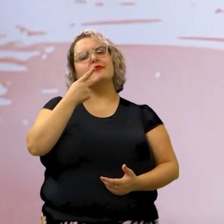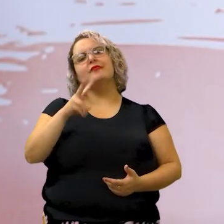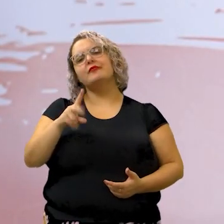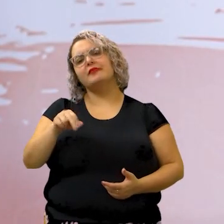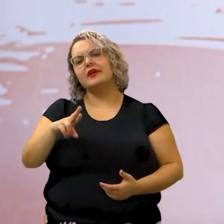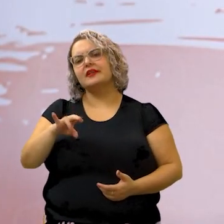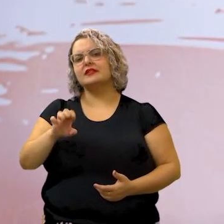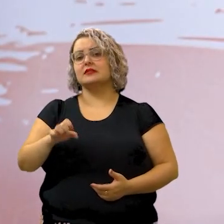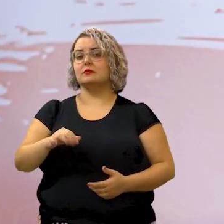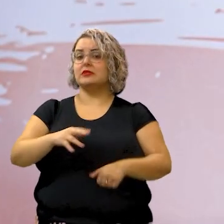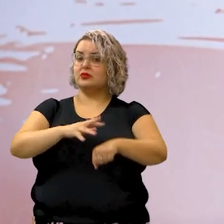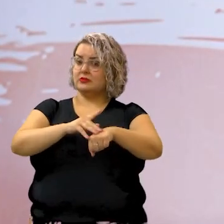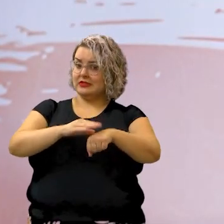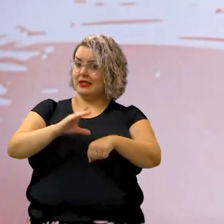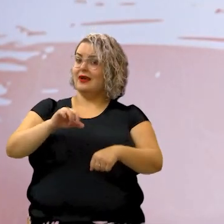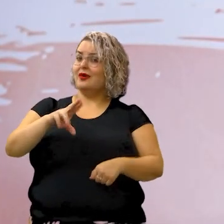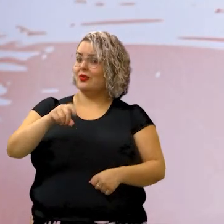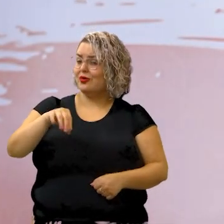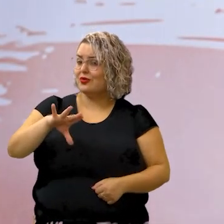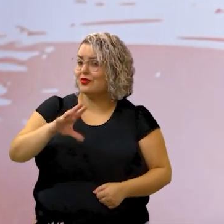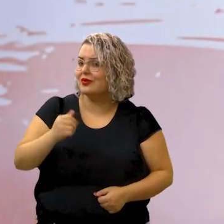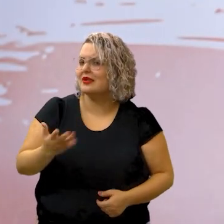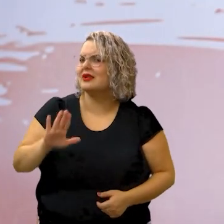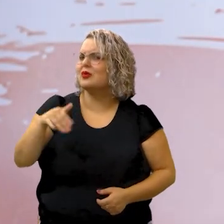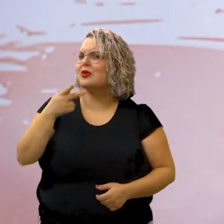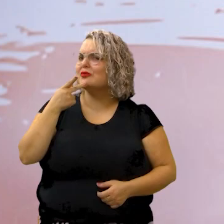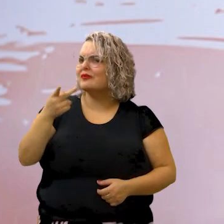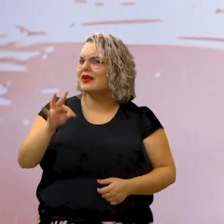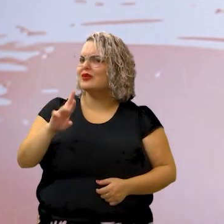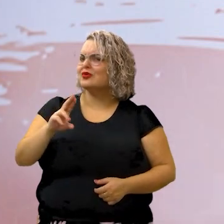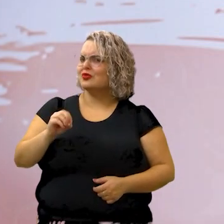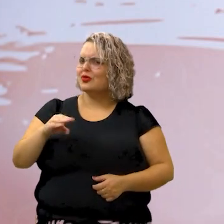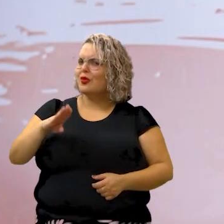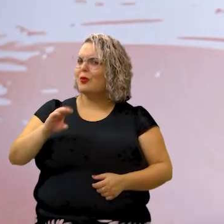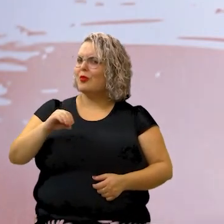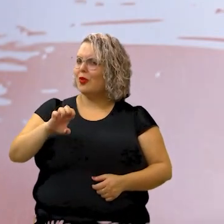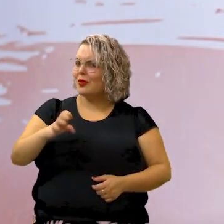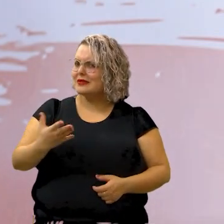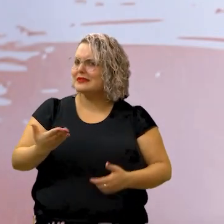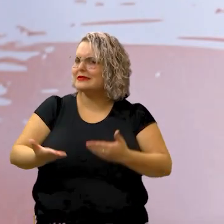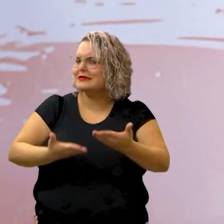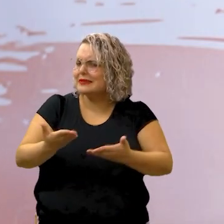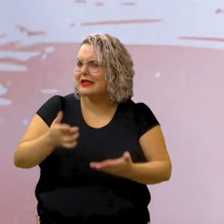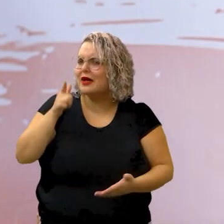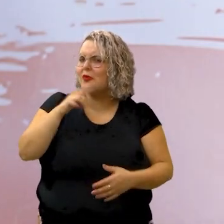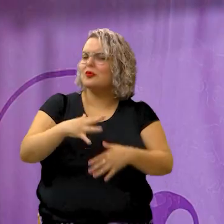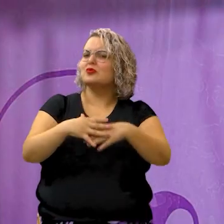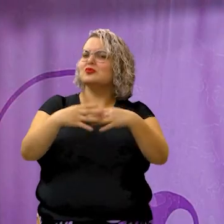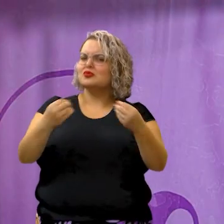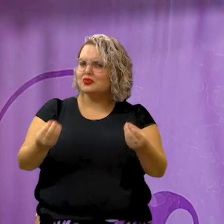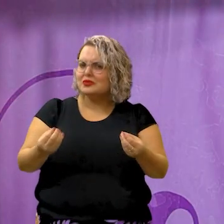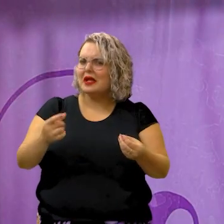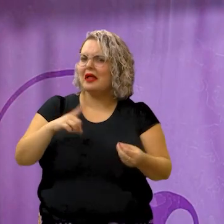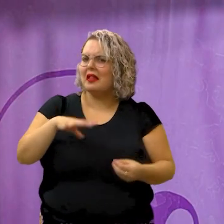nas varizes, né, é uma doença crônica. E quando se fala de trombose, se conseguiu